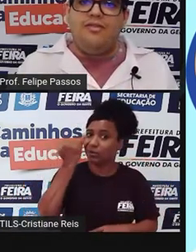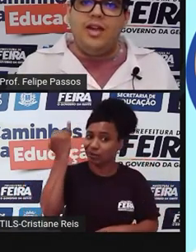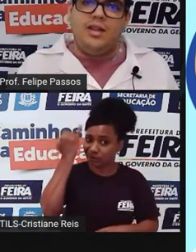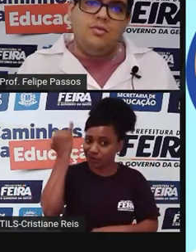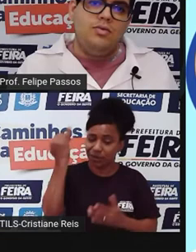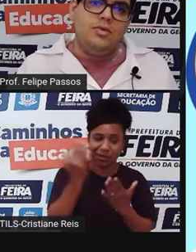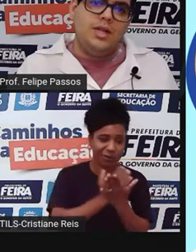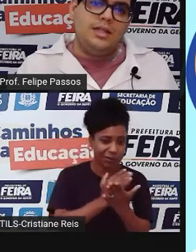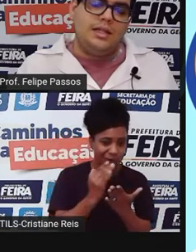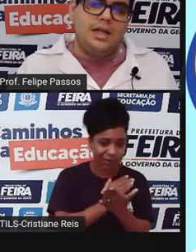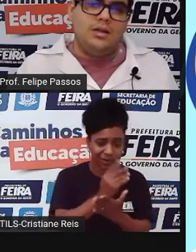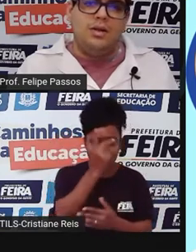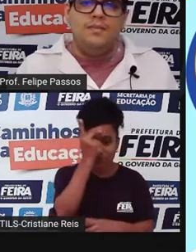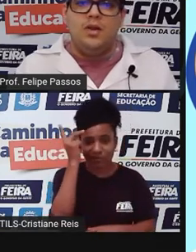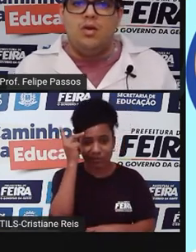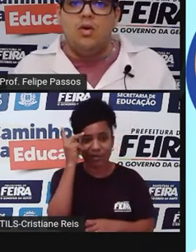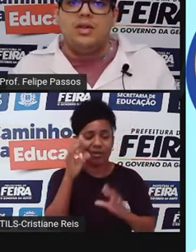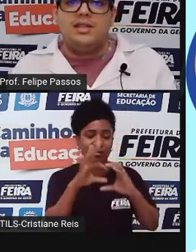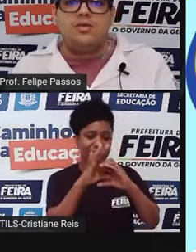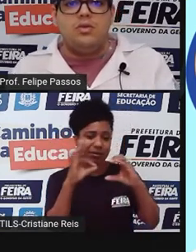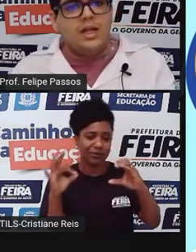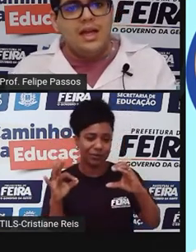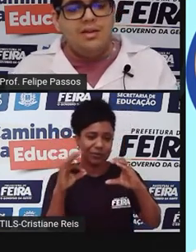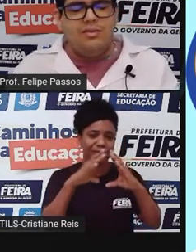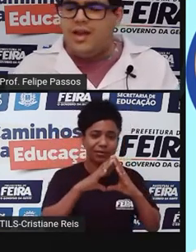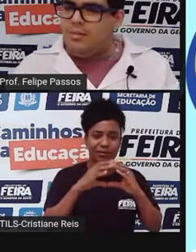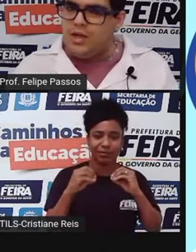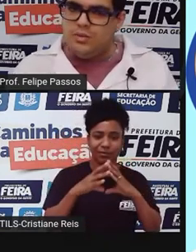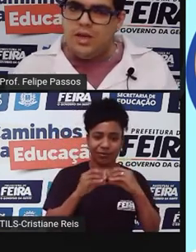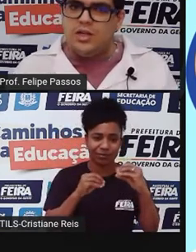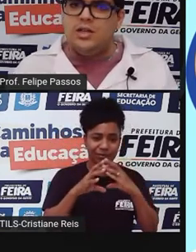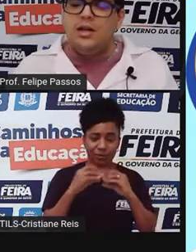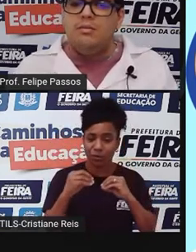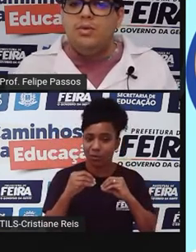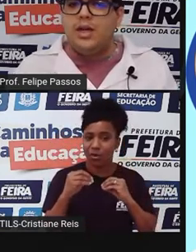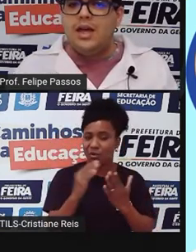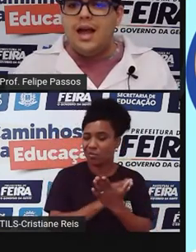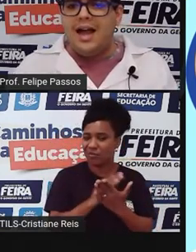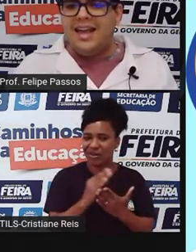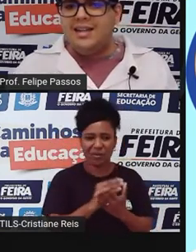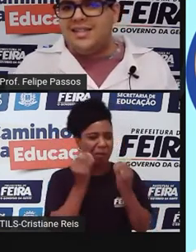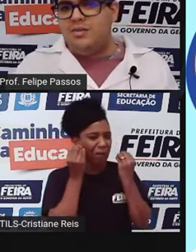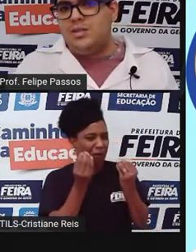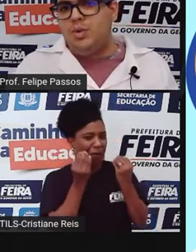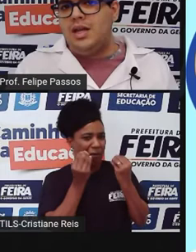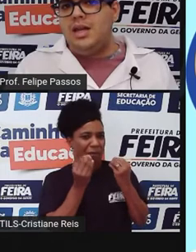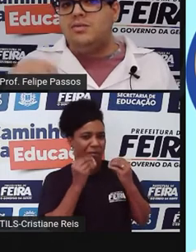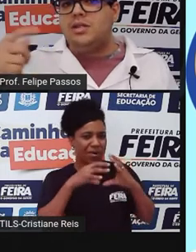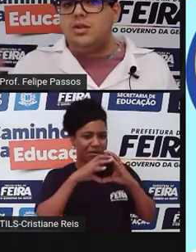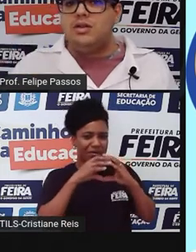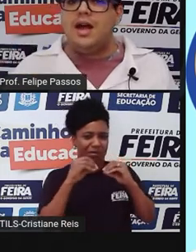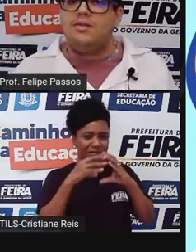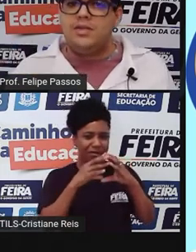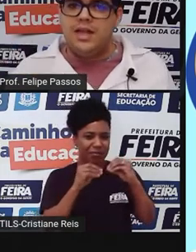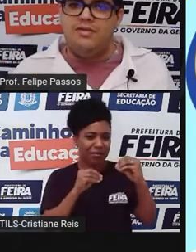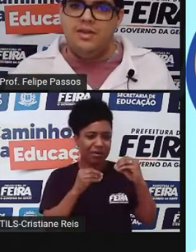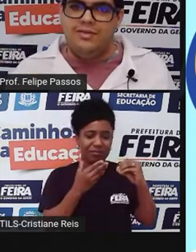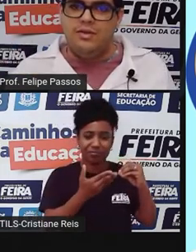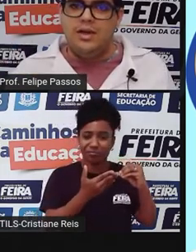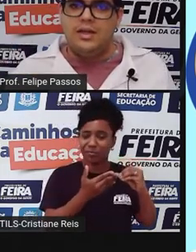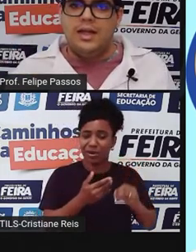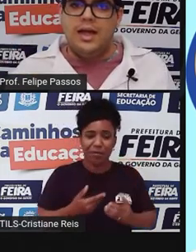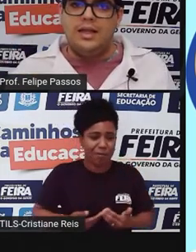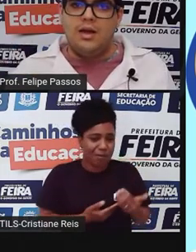pessoas defendem o uso dessa célula, outras condenam veementemente, porque aquelas células poderiam se tornar um ser